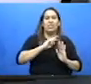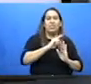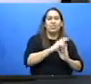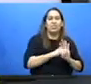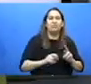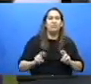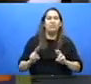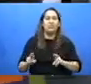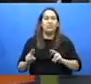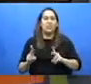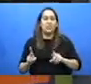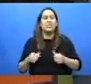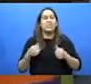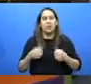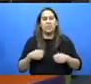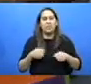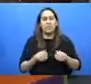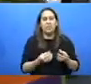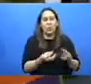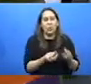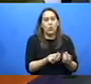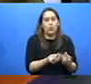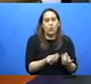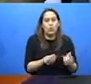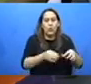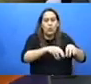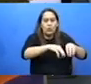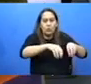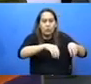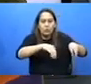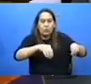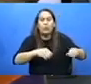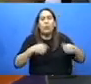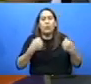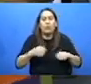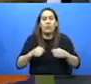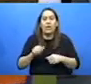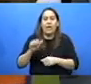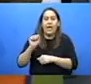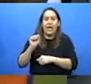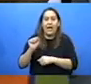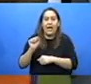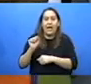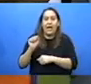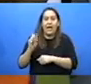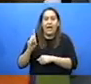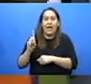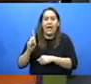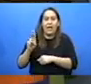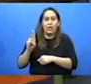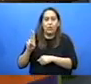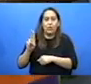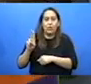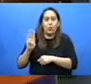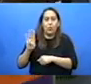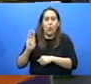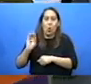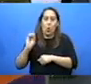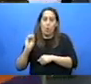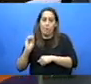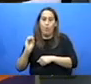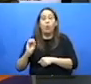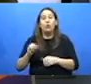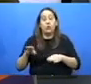que na agricultura é comum que adubar, fertilizar a terra com nutrientes,